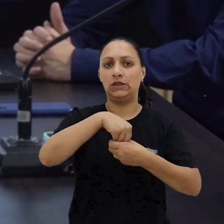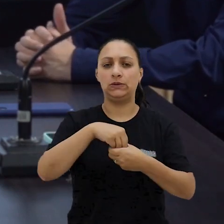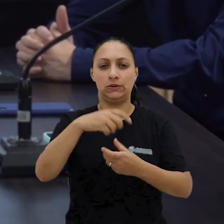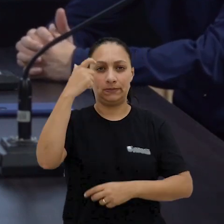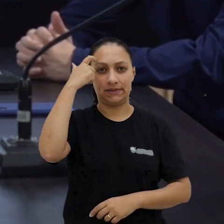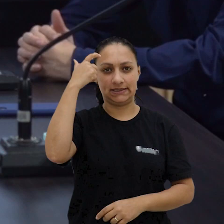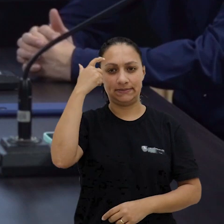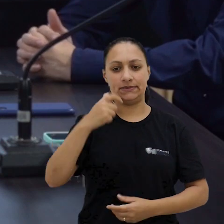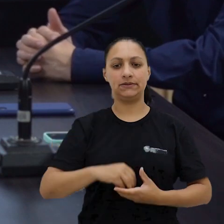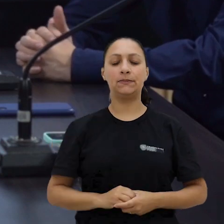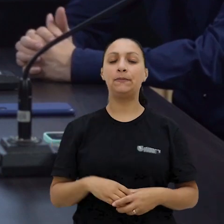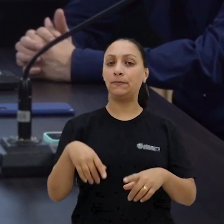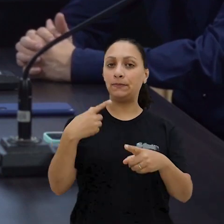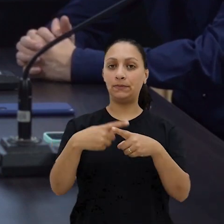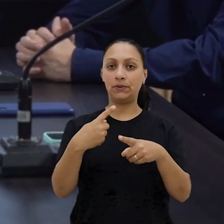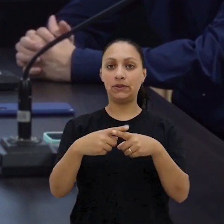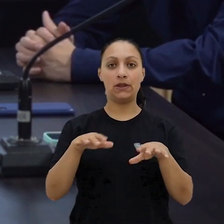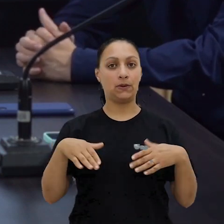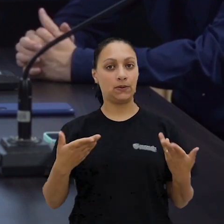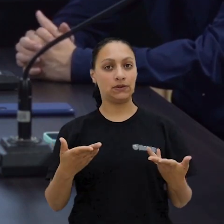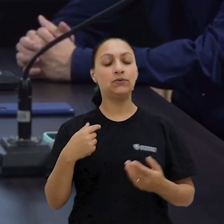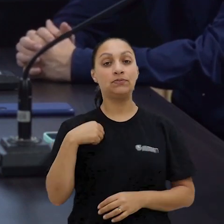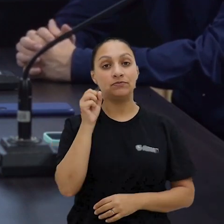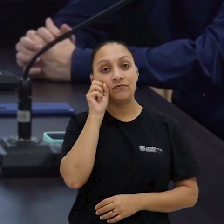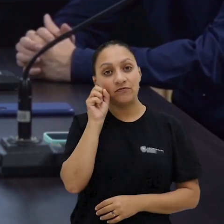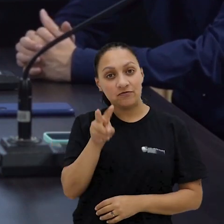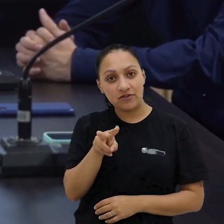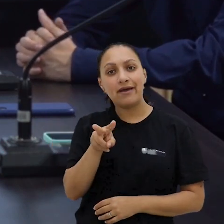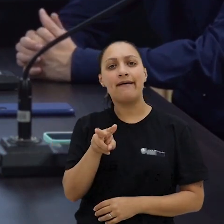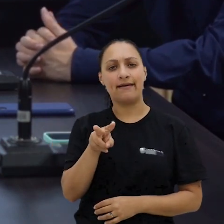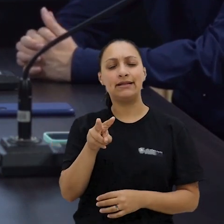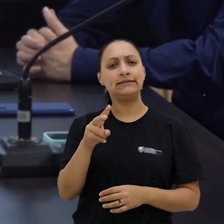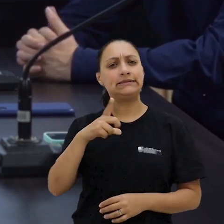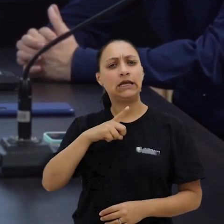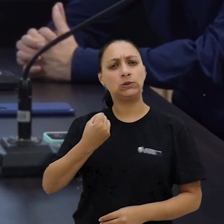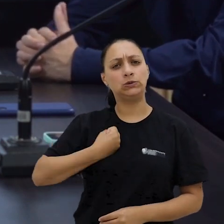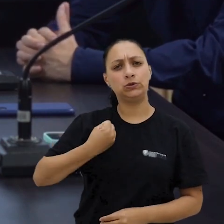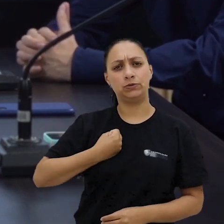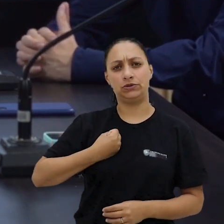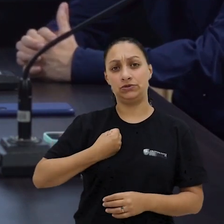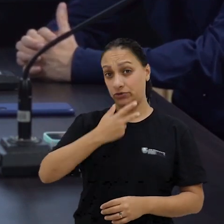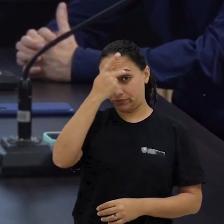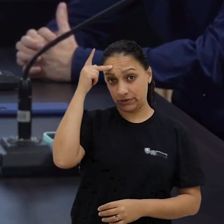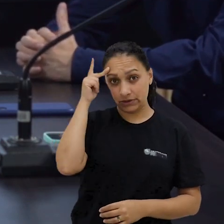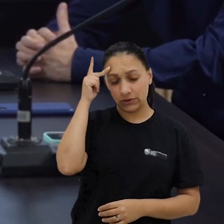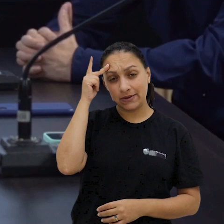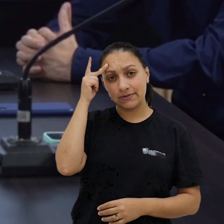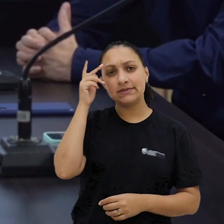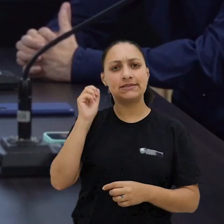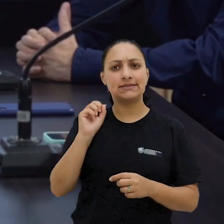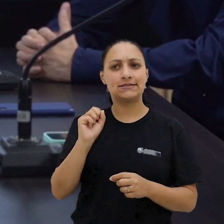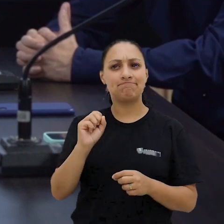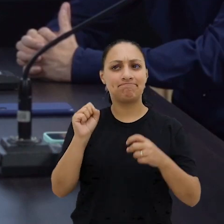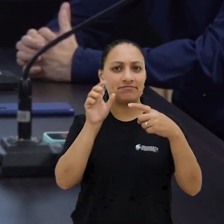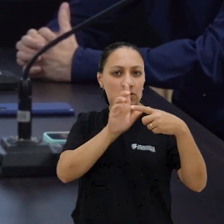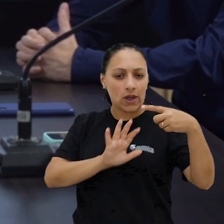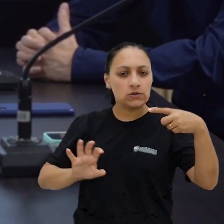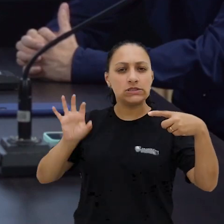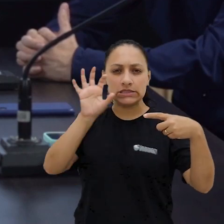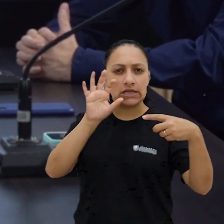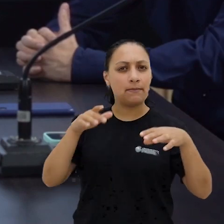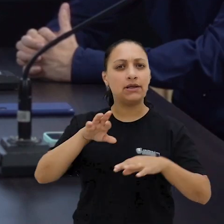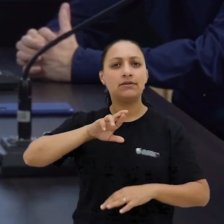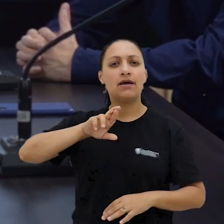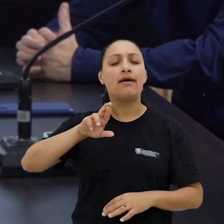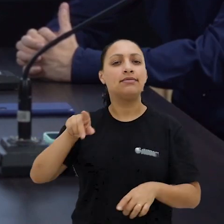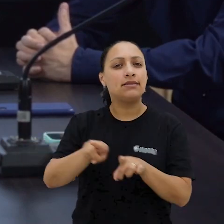desse raciocínio? Porque quando a gente vê, e aí a gente está num grupo de pessoas, eu brinco, isso aqui o ecossistema não deixa de ser um reflexo